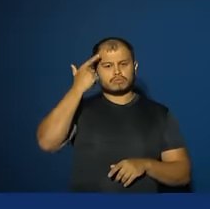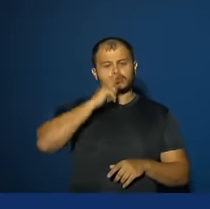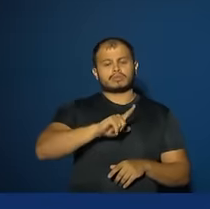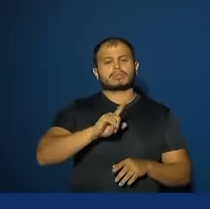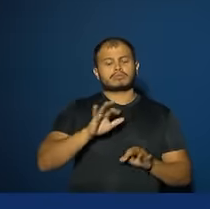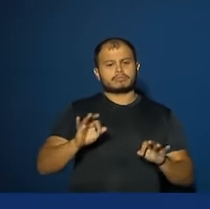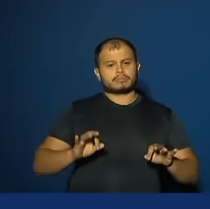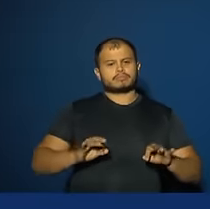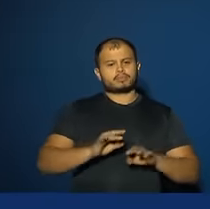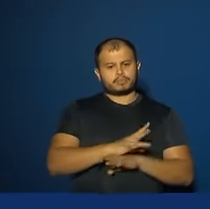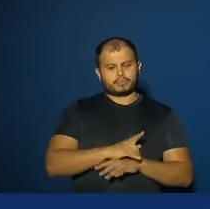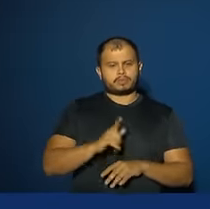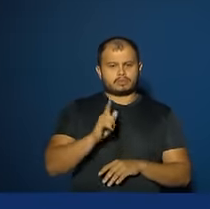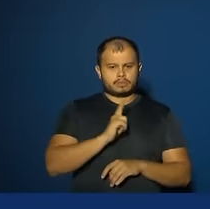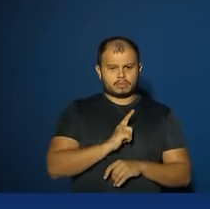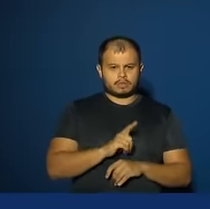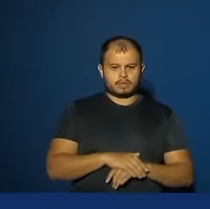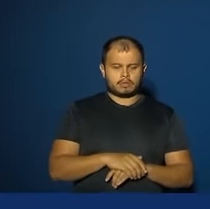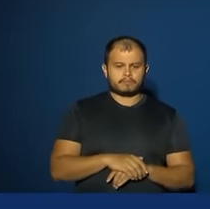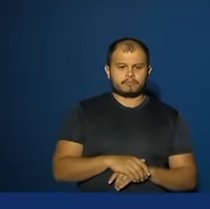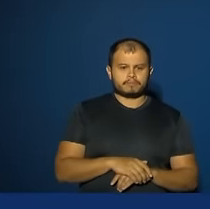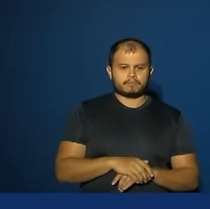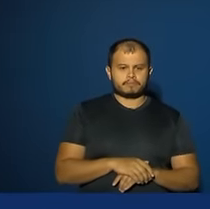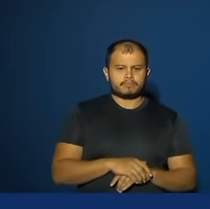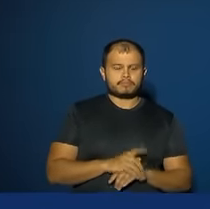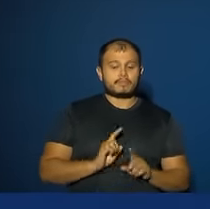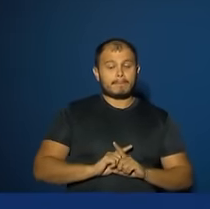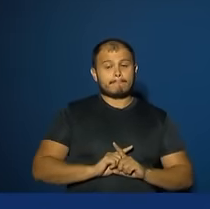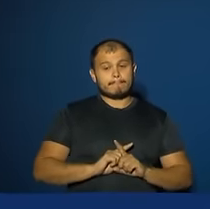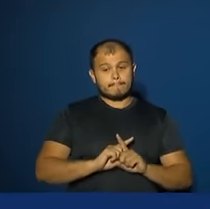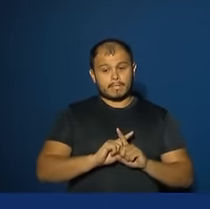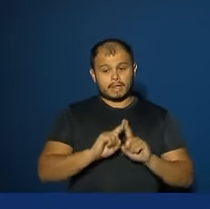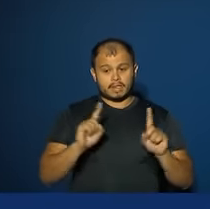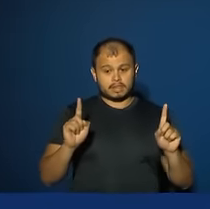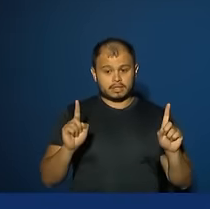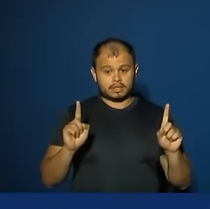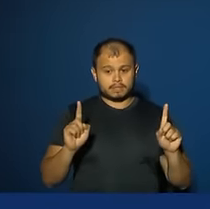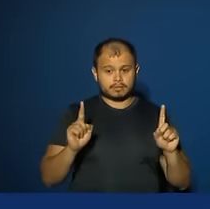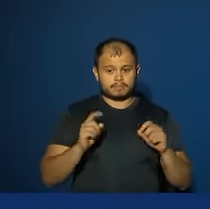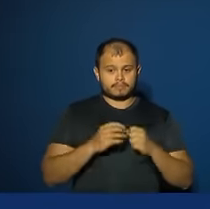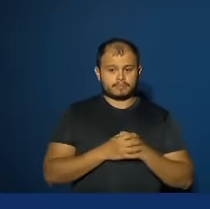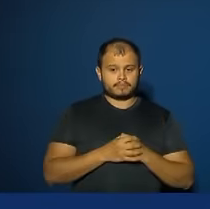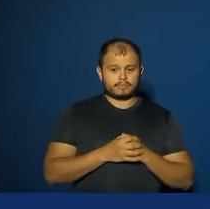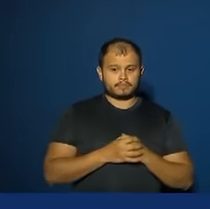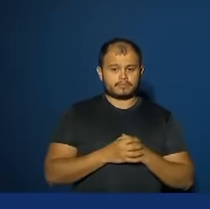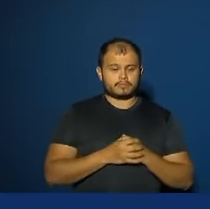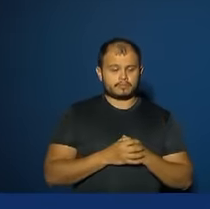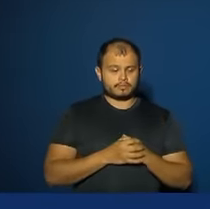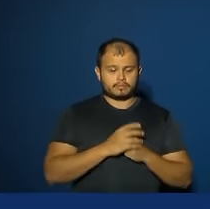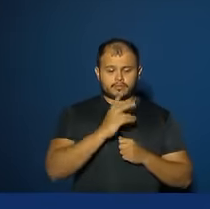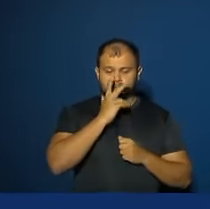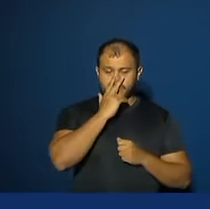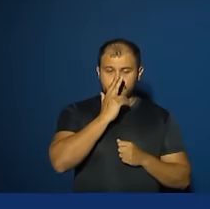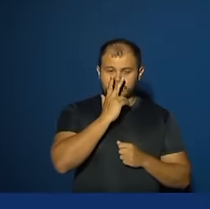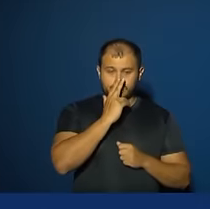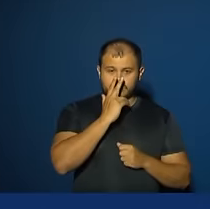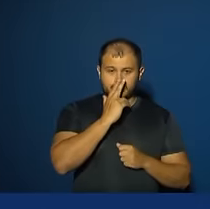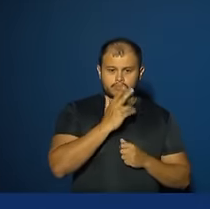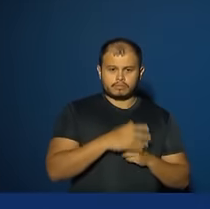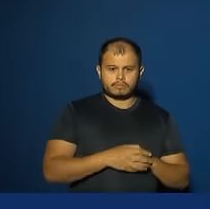dizer assim, cumprir, né, ultrapassar essa última milha. Mas, de novo, acho que